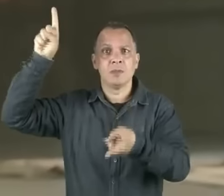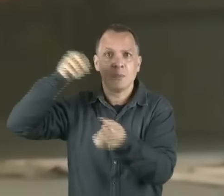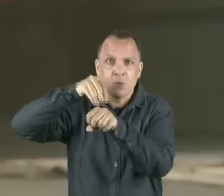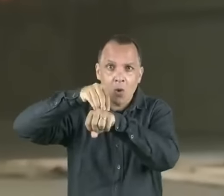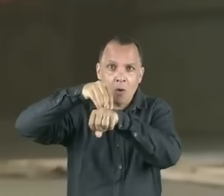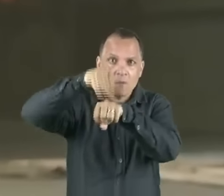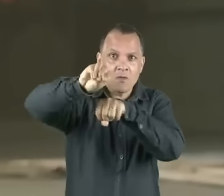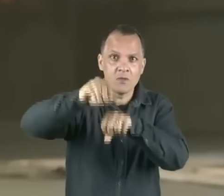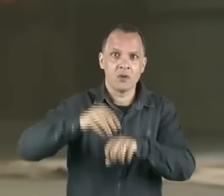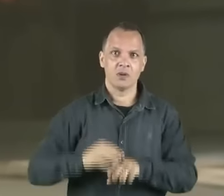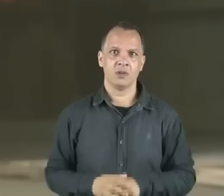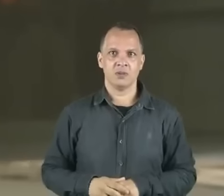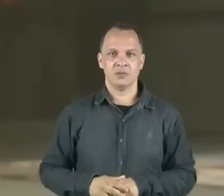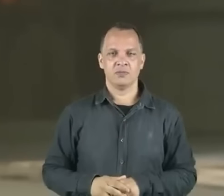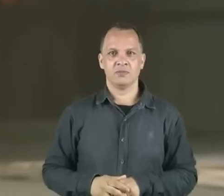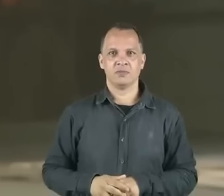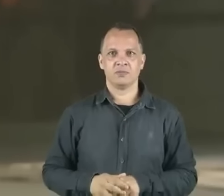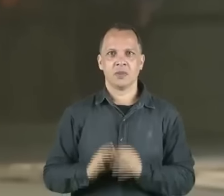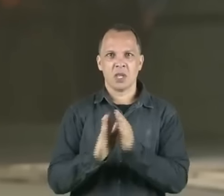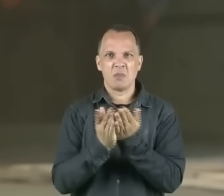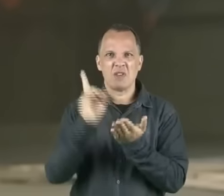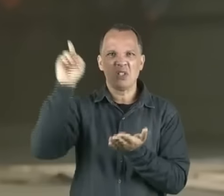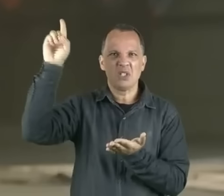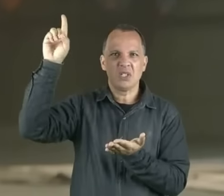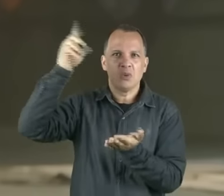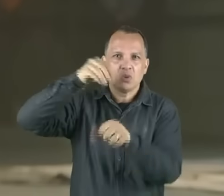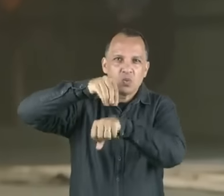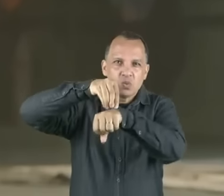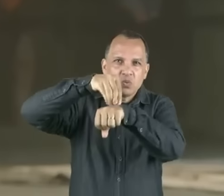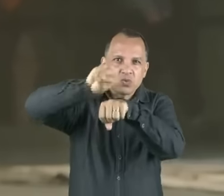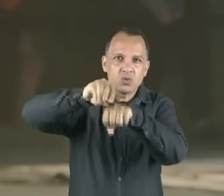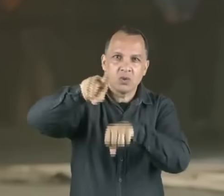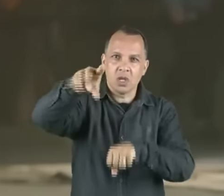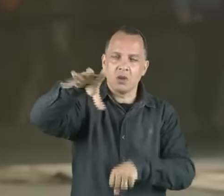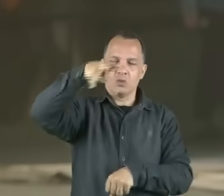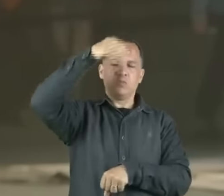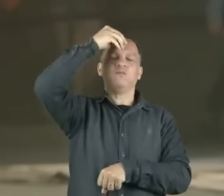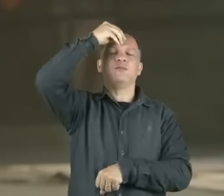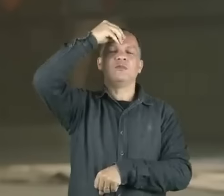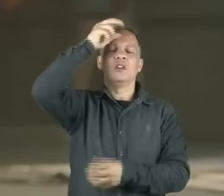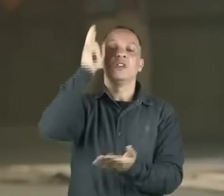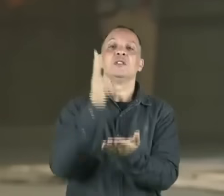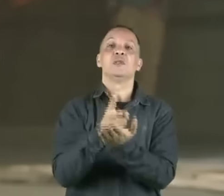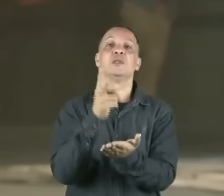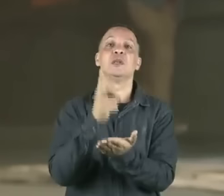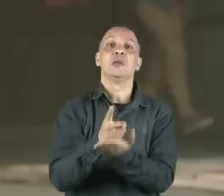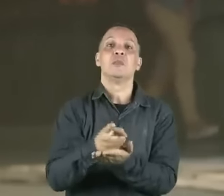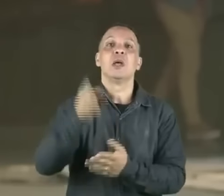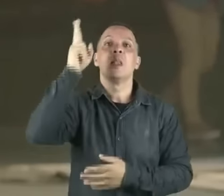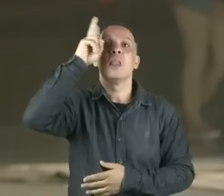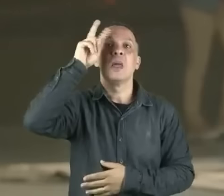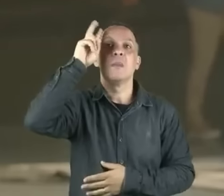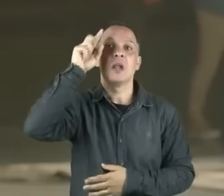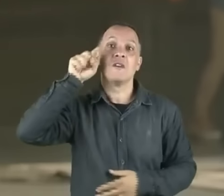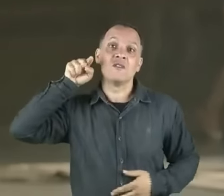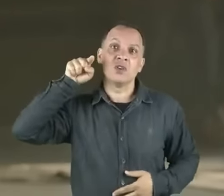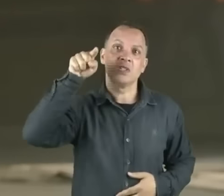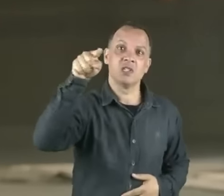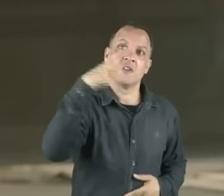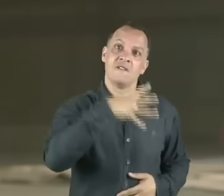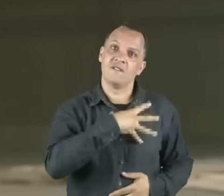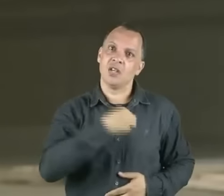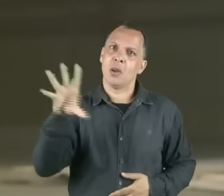e a verdade de Deus foi pronunciada na sua vida EA verdade de Deus na sua vida é que você é um filho